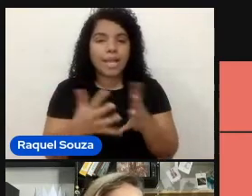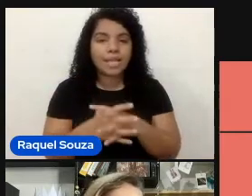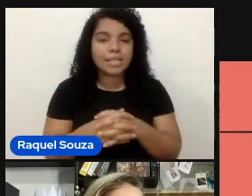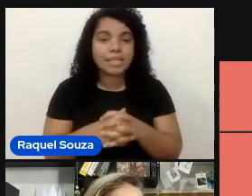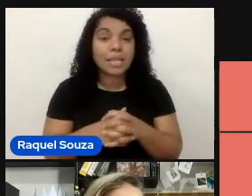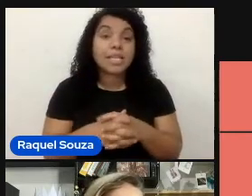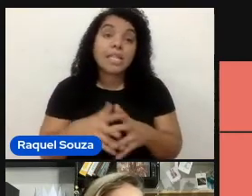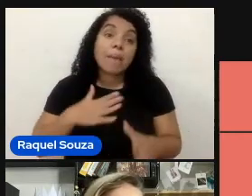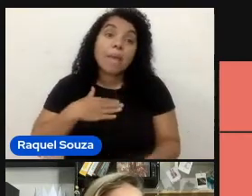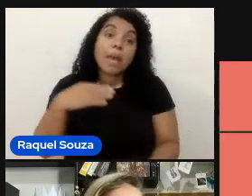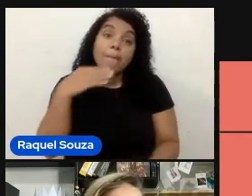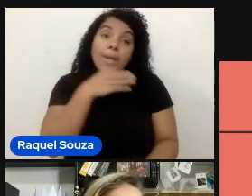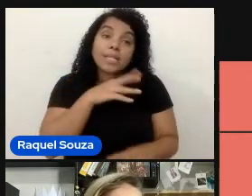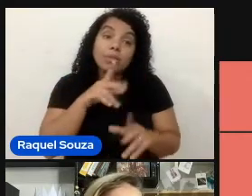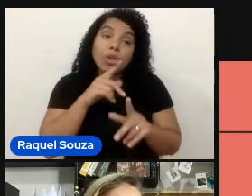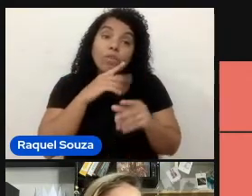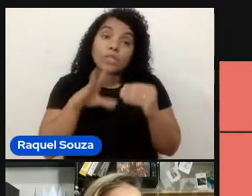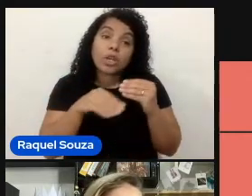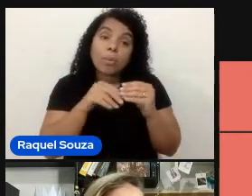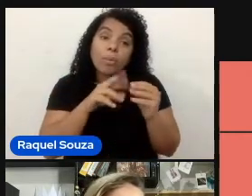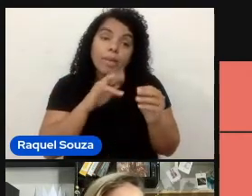minha percepção, é isso. Você complementa, Rê?